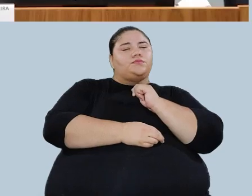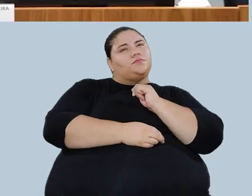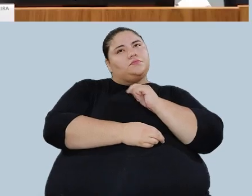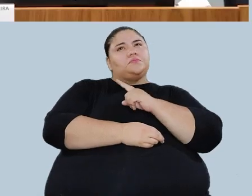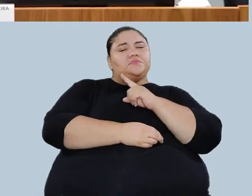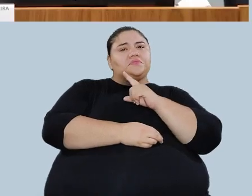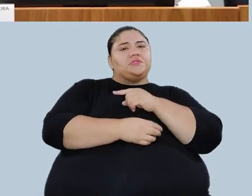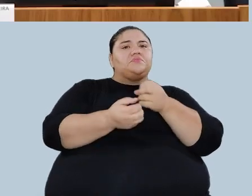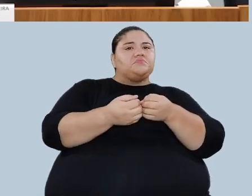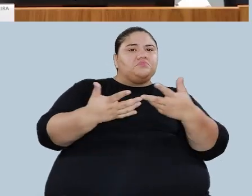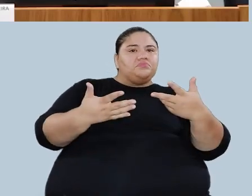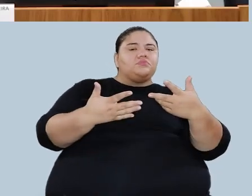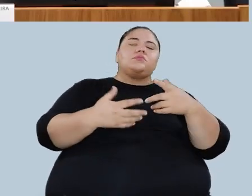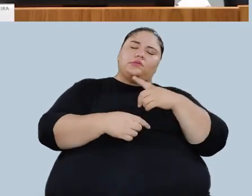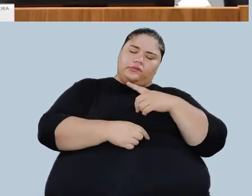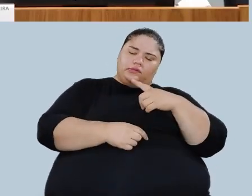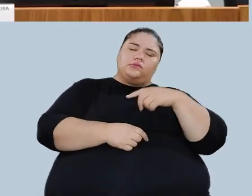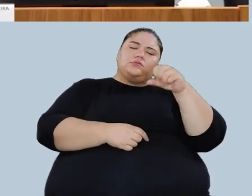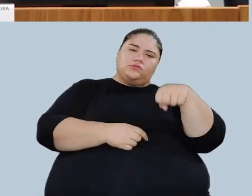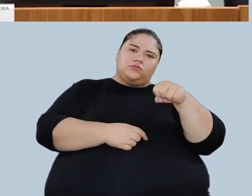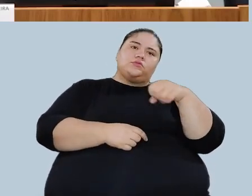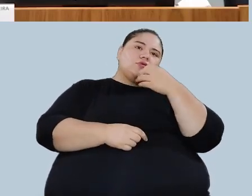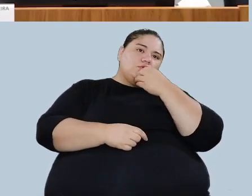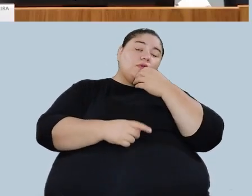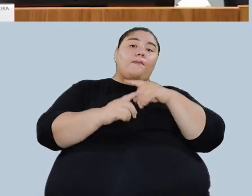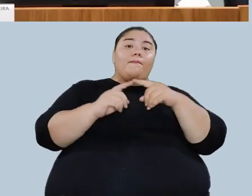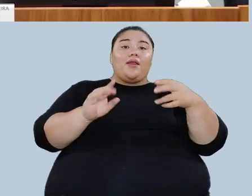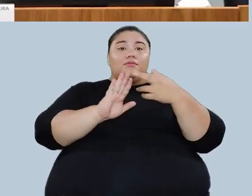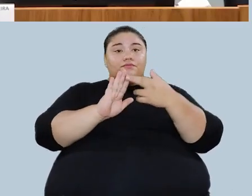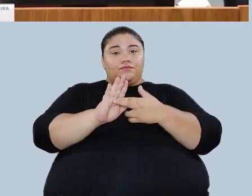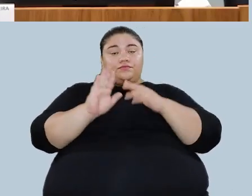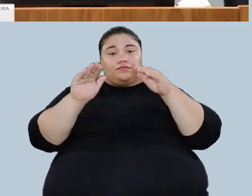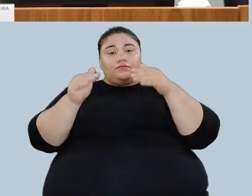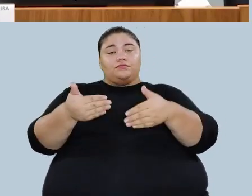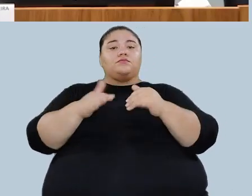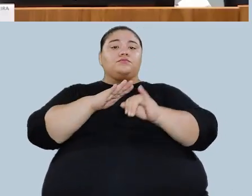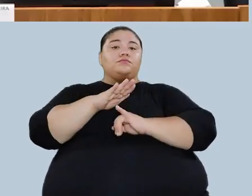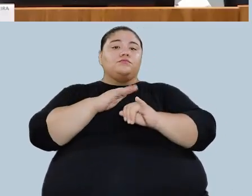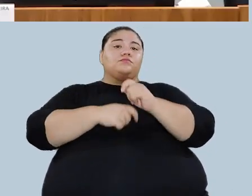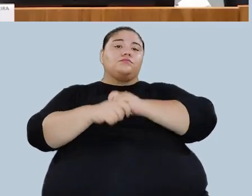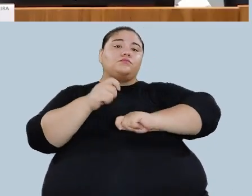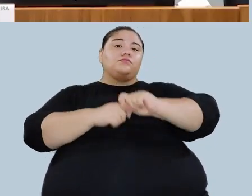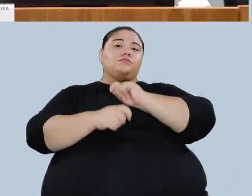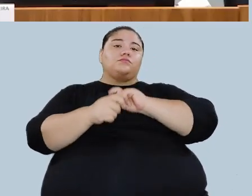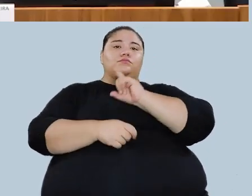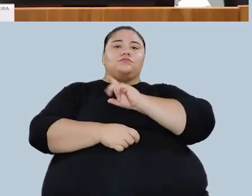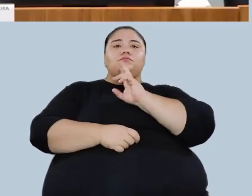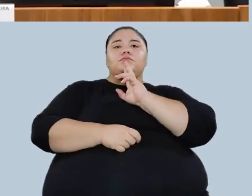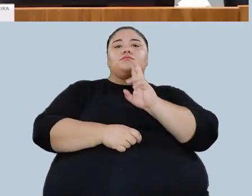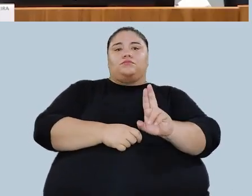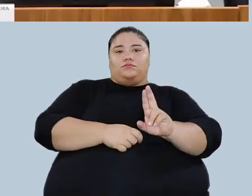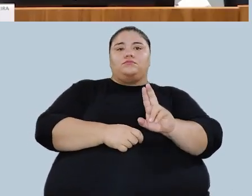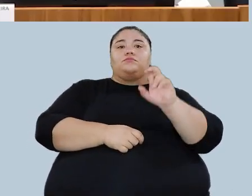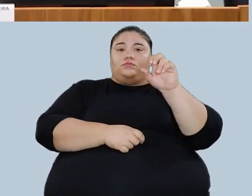tem impactos? Claro que tem, não é? Um regime específico de instituição financeira trará